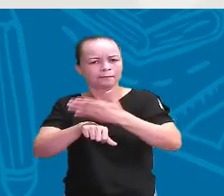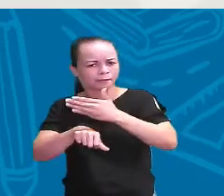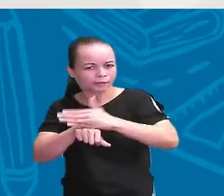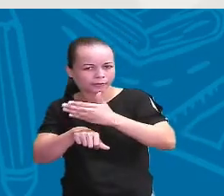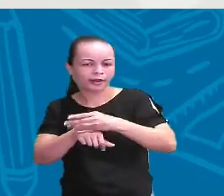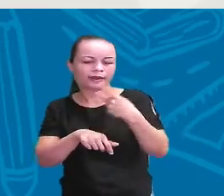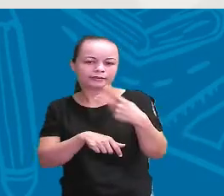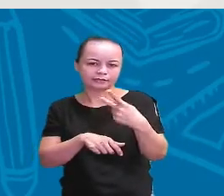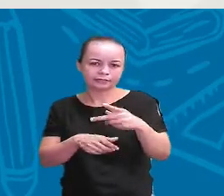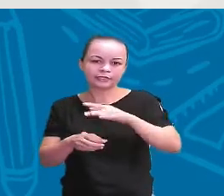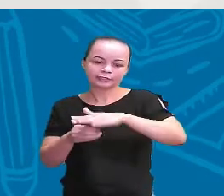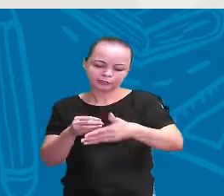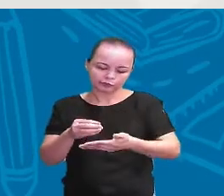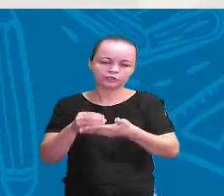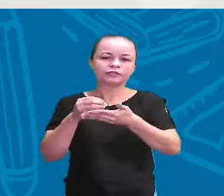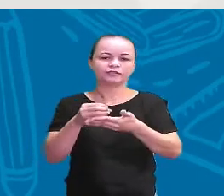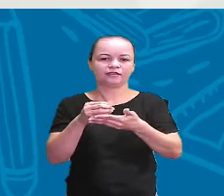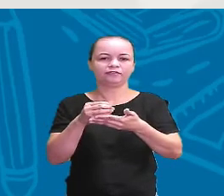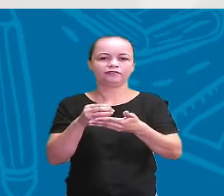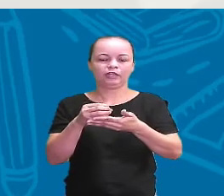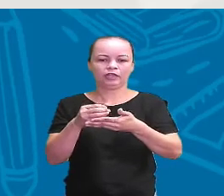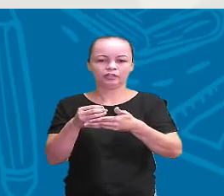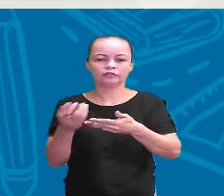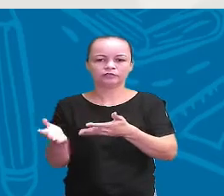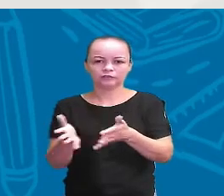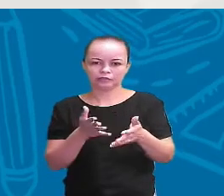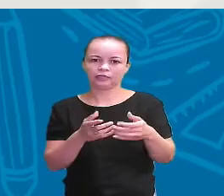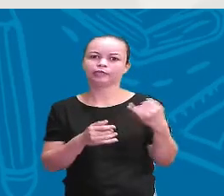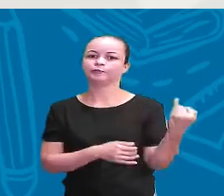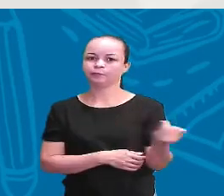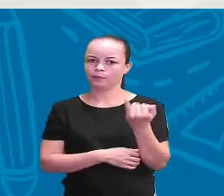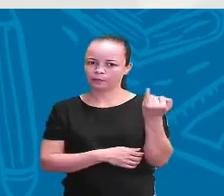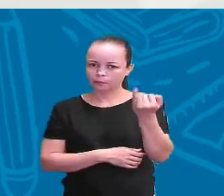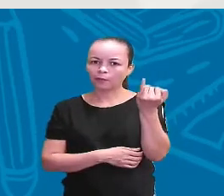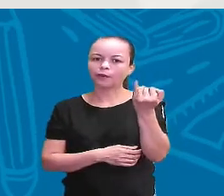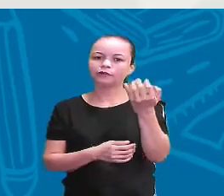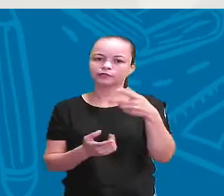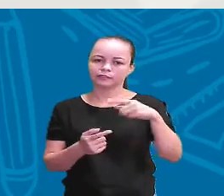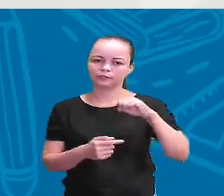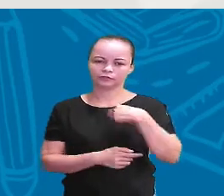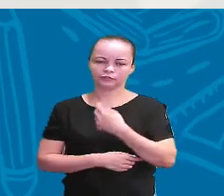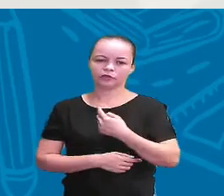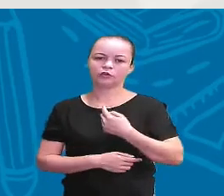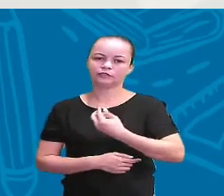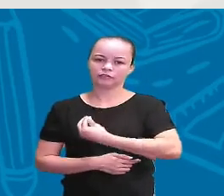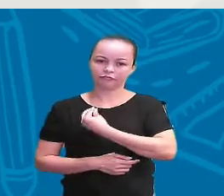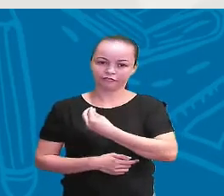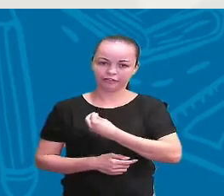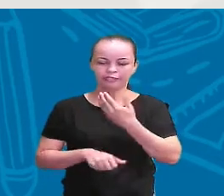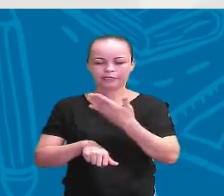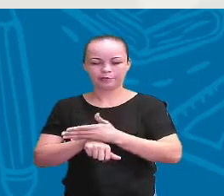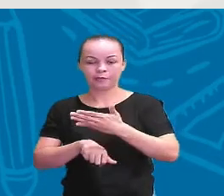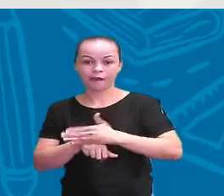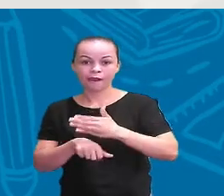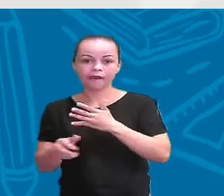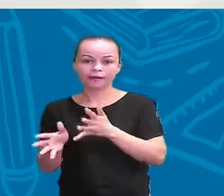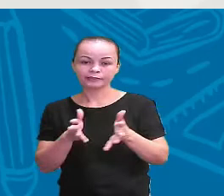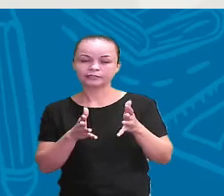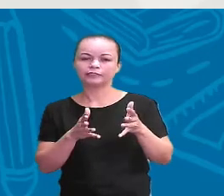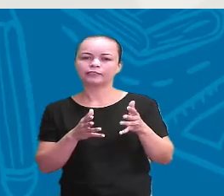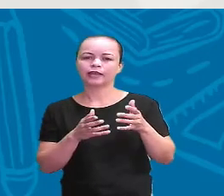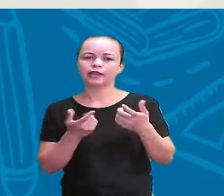práticas sustentáveis, que são bastante importantes no nosso dia a dia e na nossa prática como preservação,